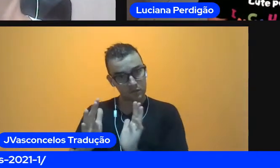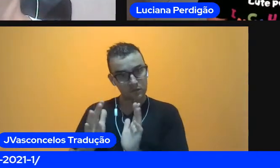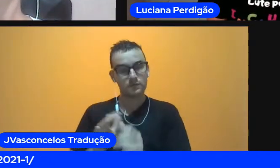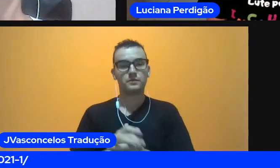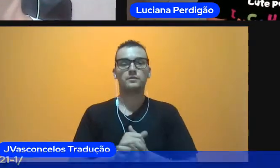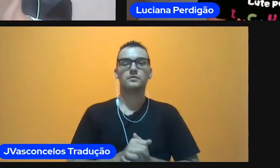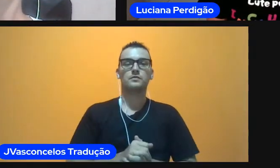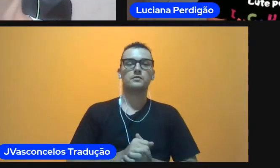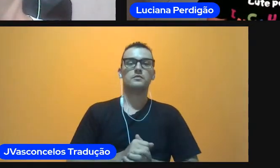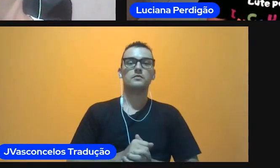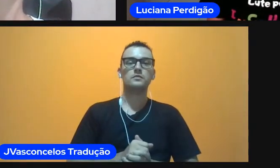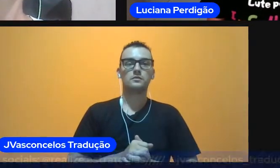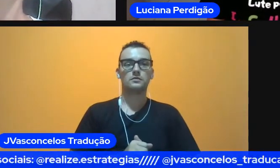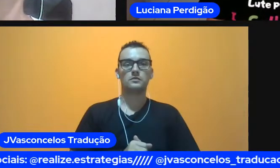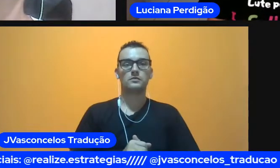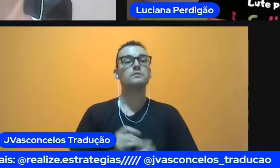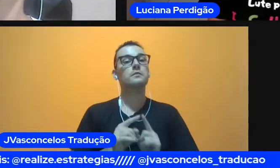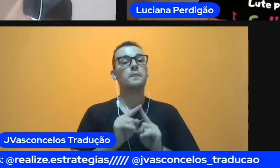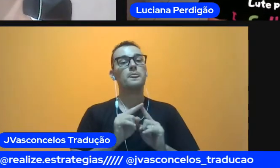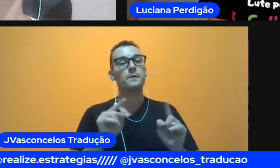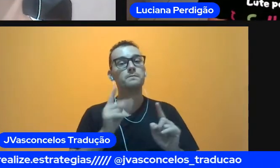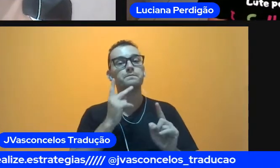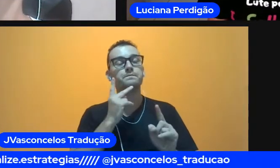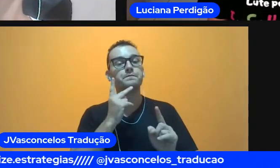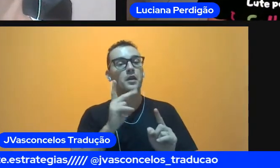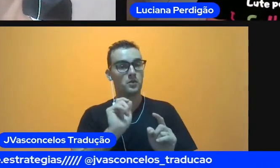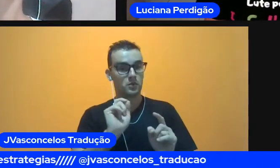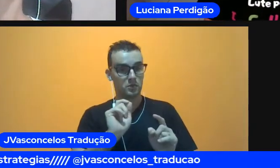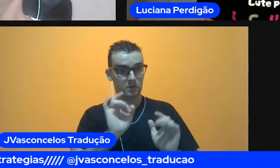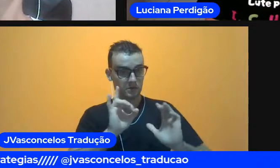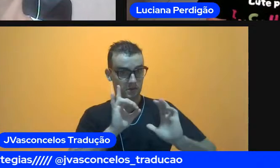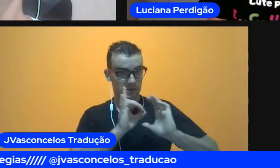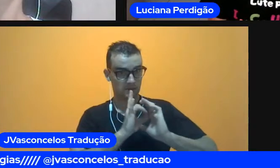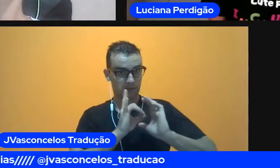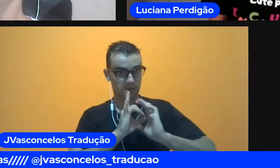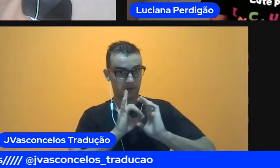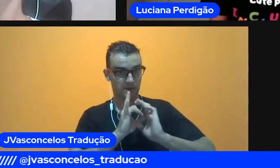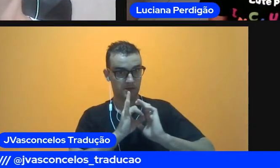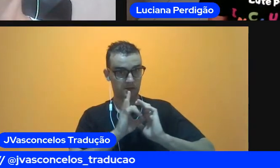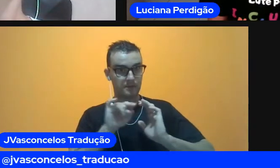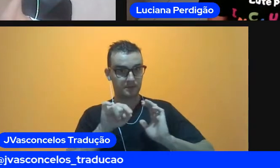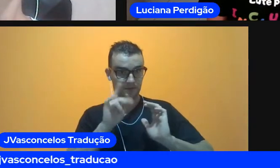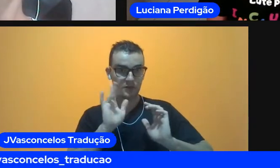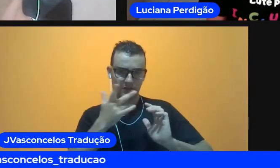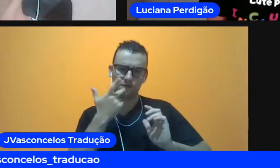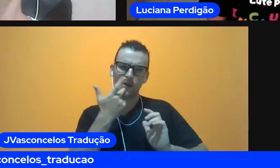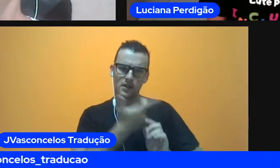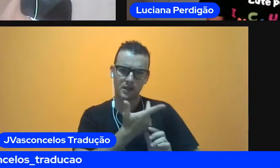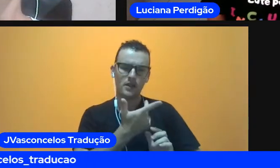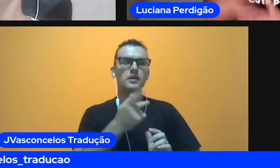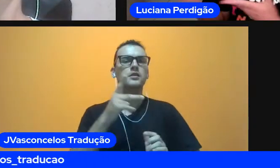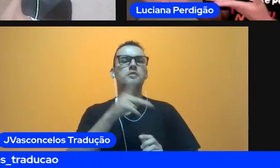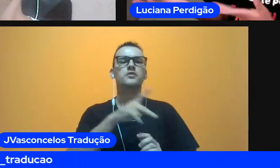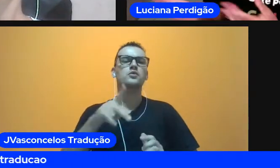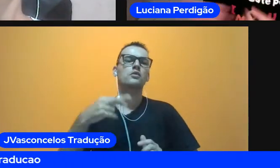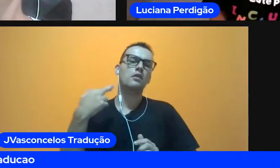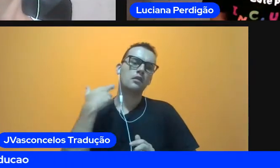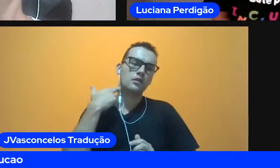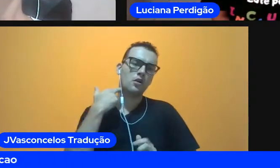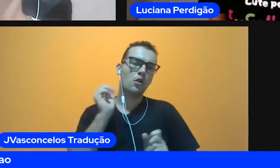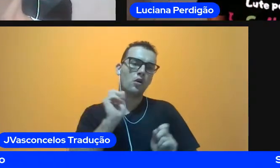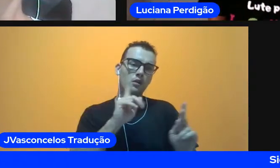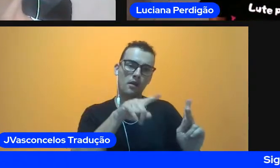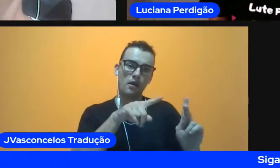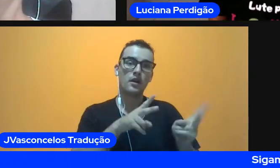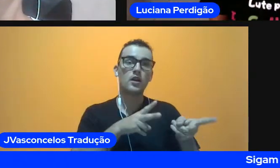pesquisa. Mas eu falo também que o CNPDI, a gente tem, né, igual eu falei, a Rejane, tanto que ela continua